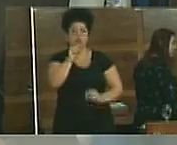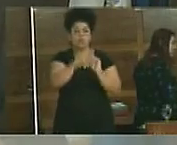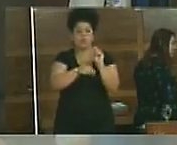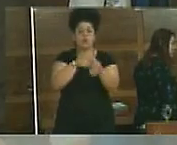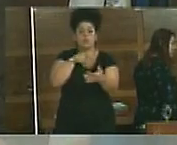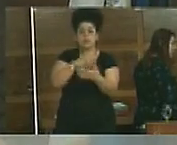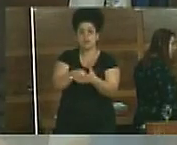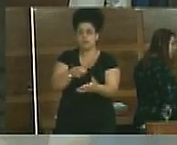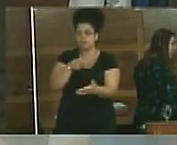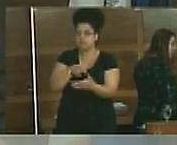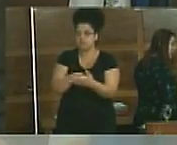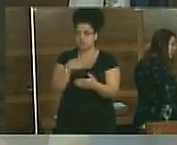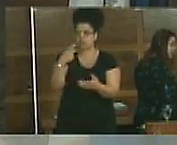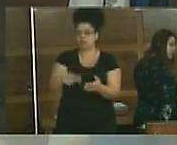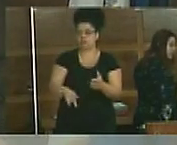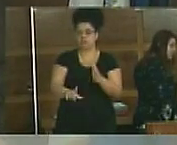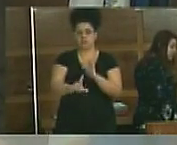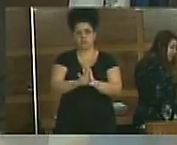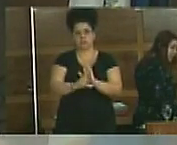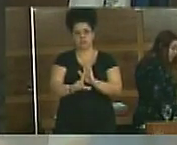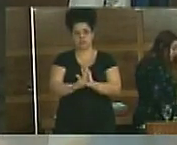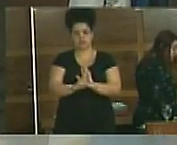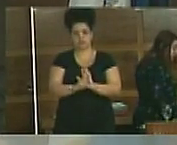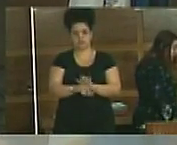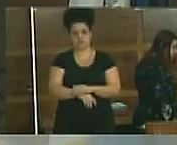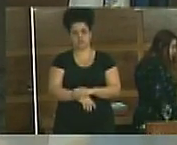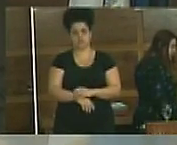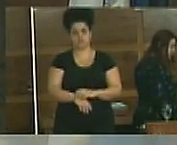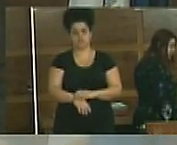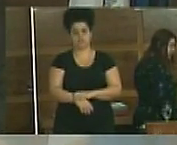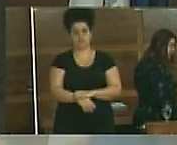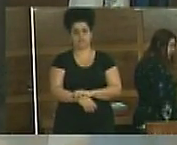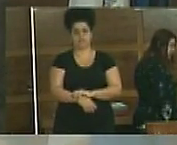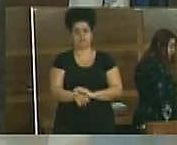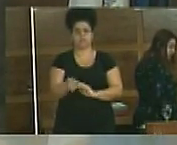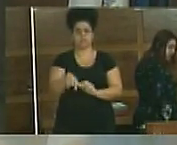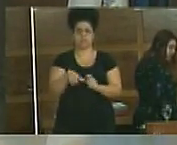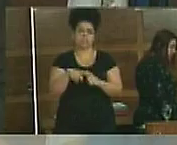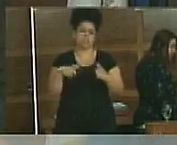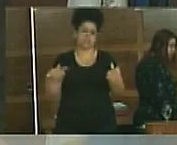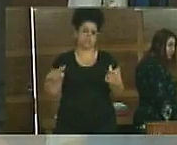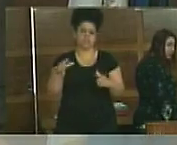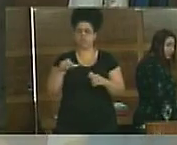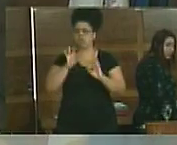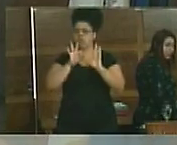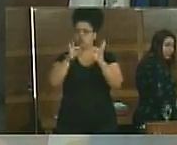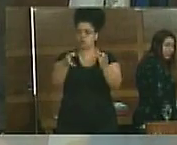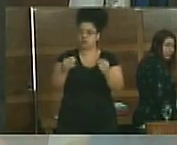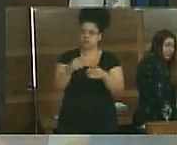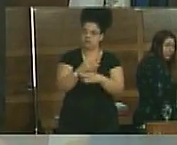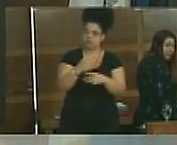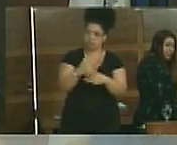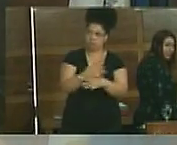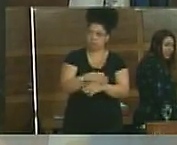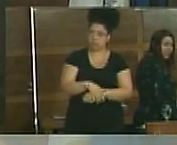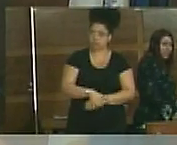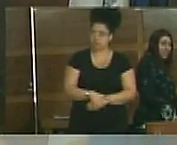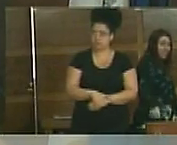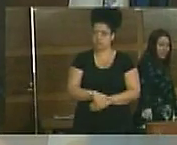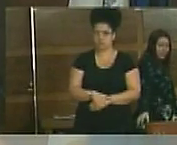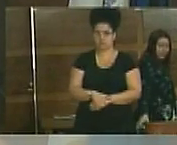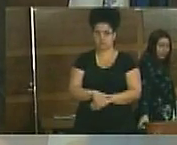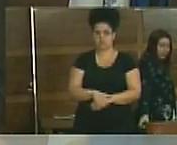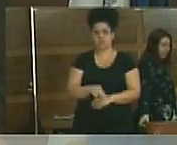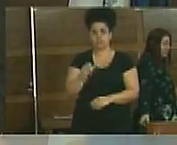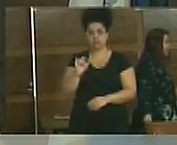obrigação e dever do Legislativo, que é um dos poderes tão grandes dentro de todos os municípios. Então, quando se vem de